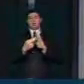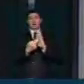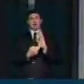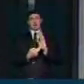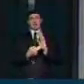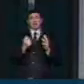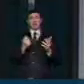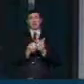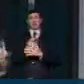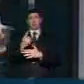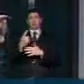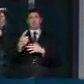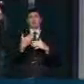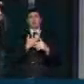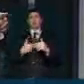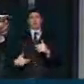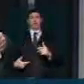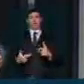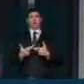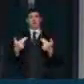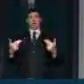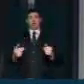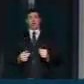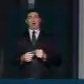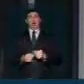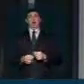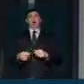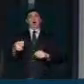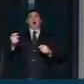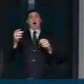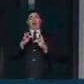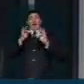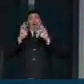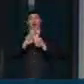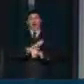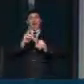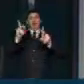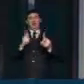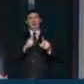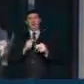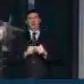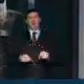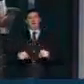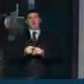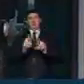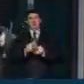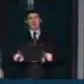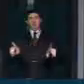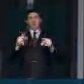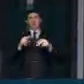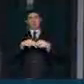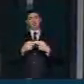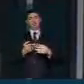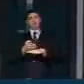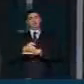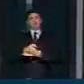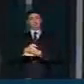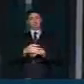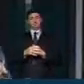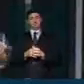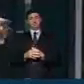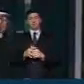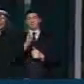governamentais, pela diferenciação na capacitação tecnológica, pela diferenciação do acesso